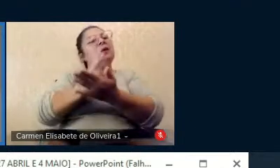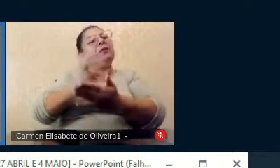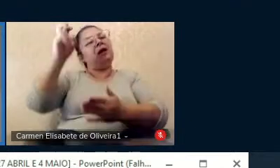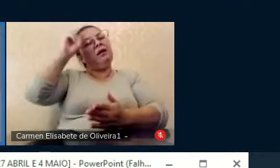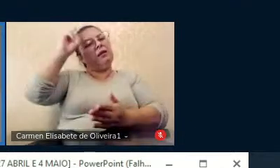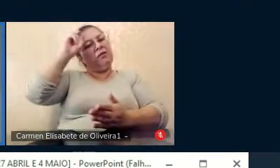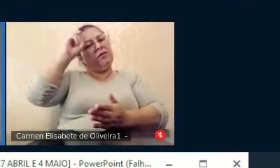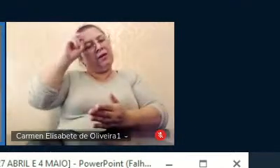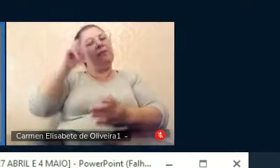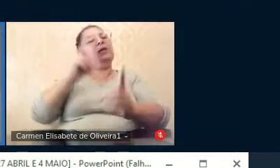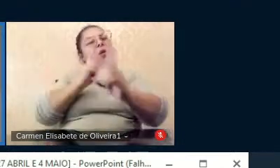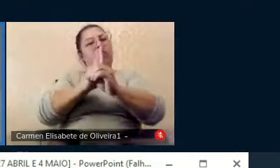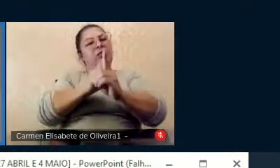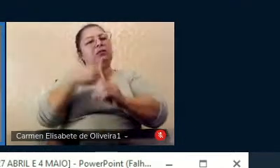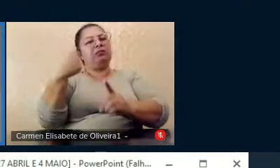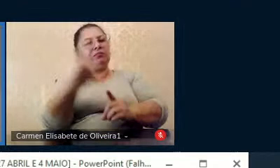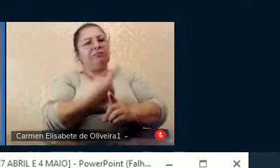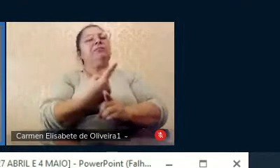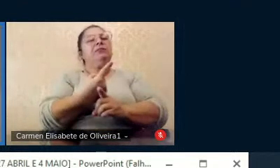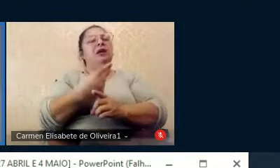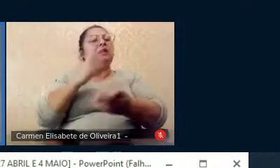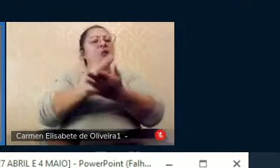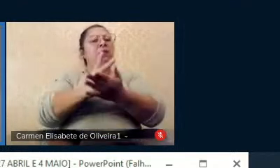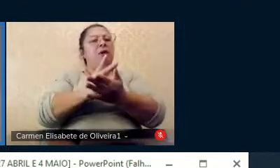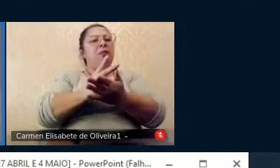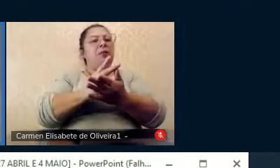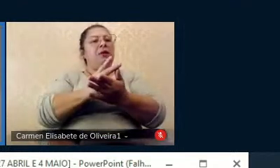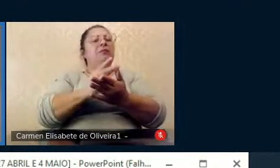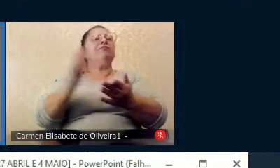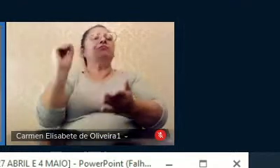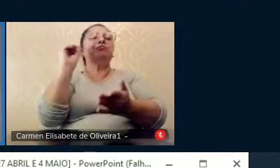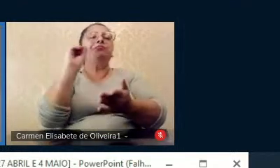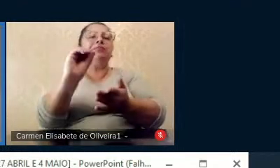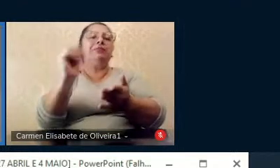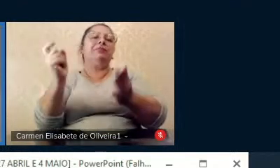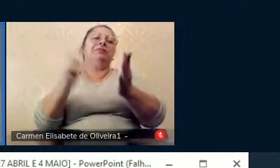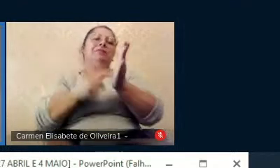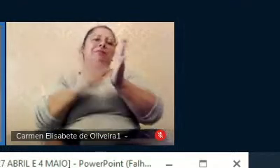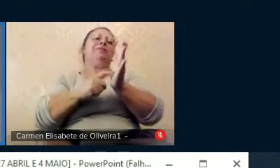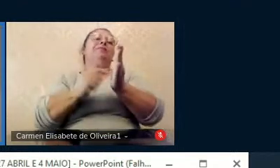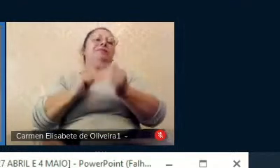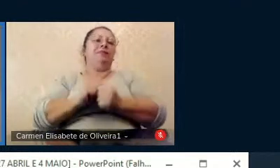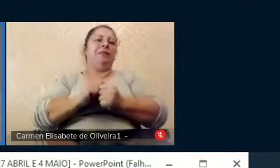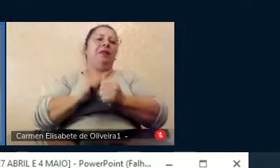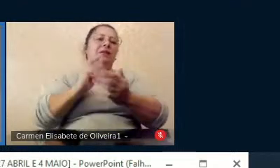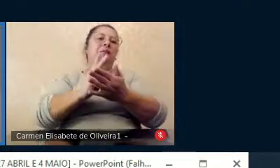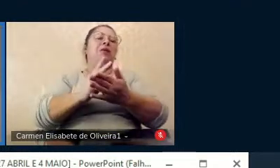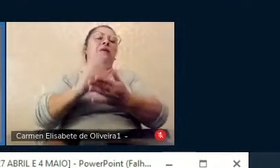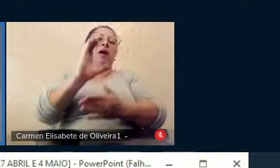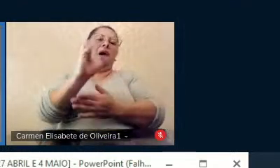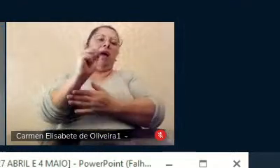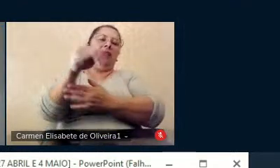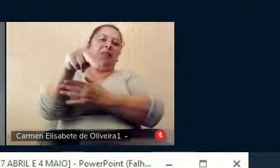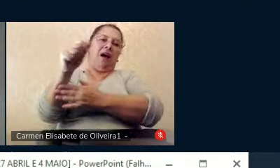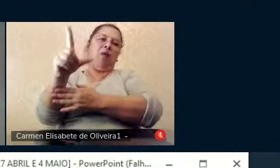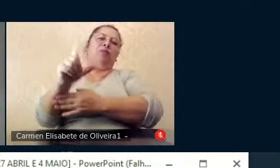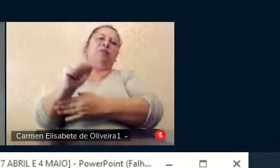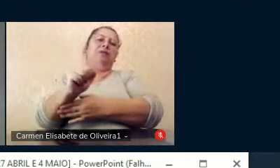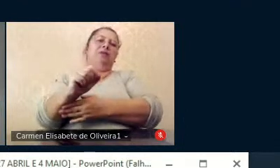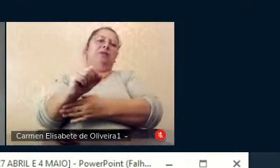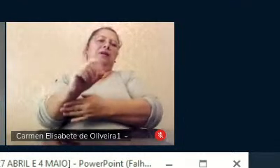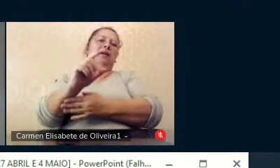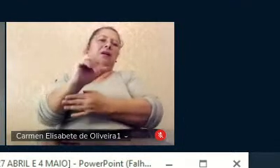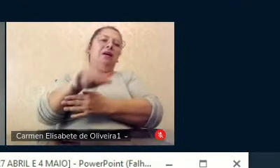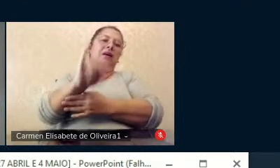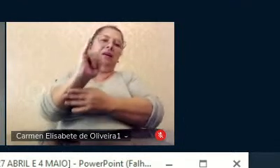encontro marcado, e vocês podem entrar sempre pelo link que vocês receberam, que ali está o canal do NEADUNI.